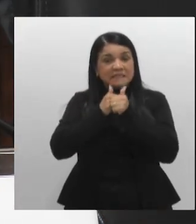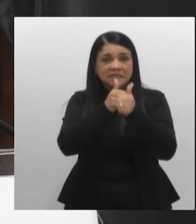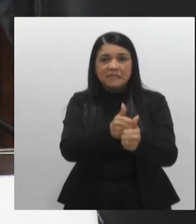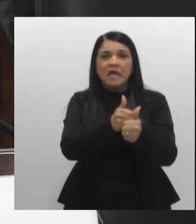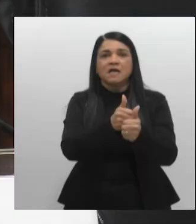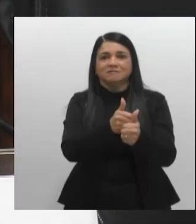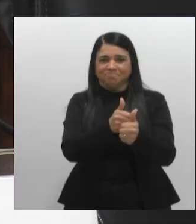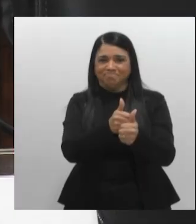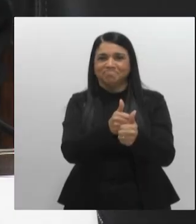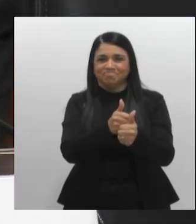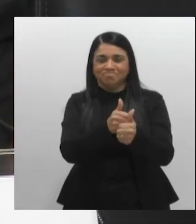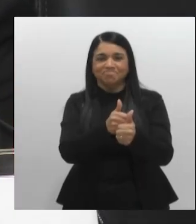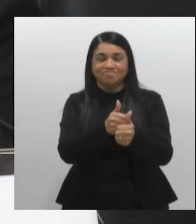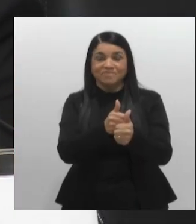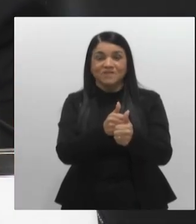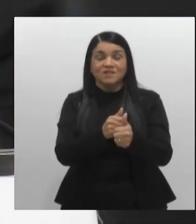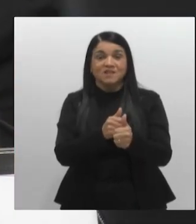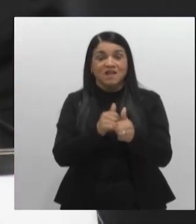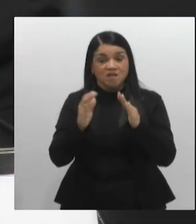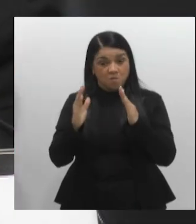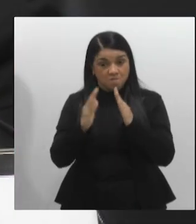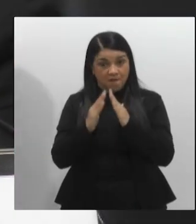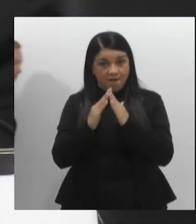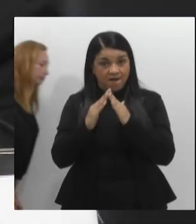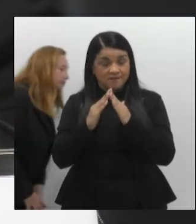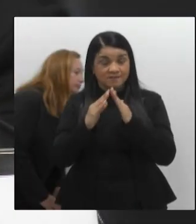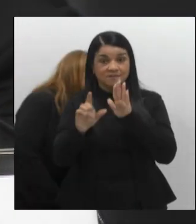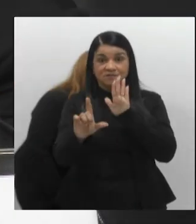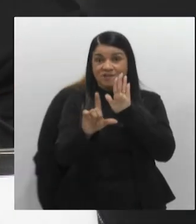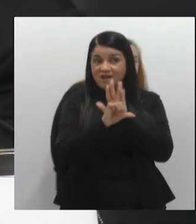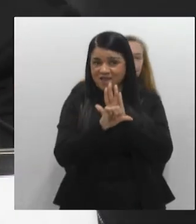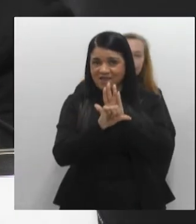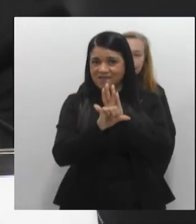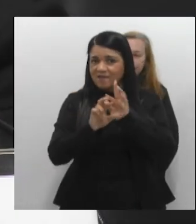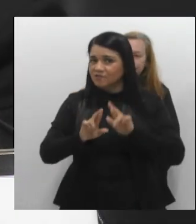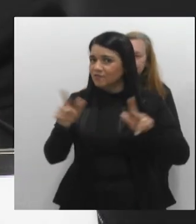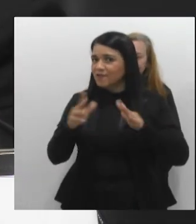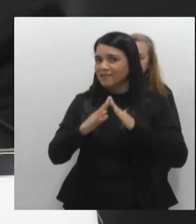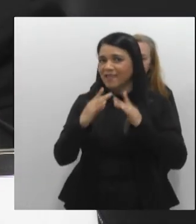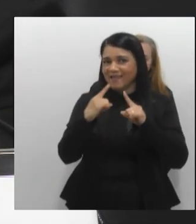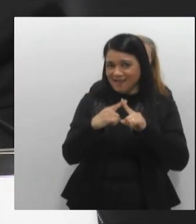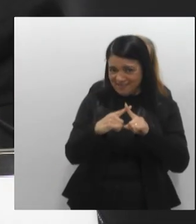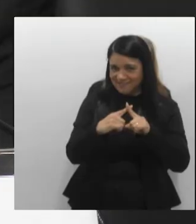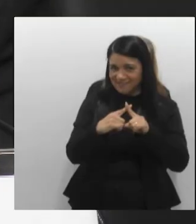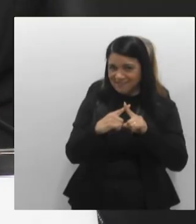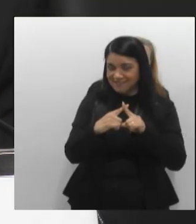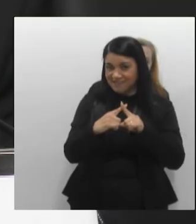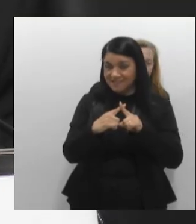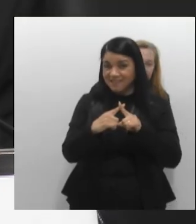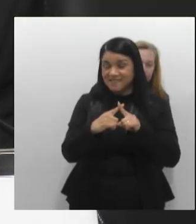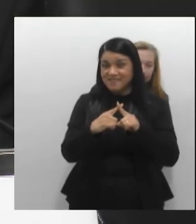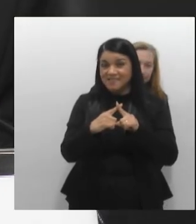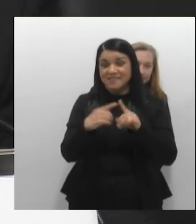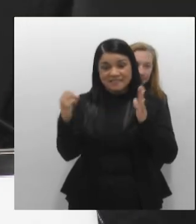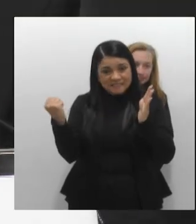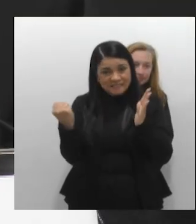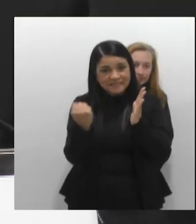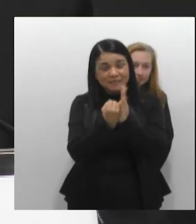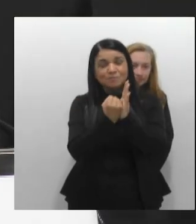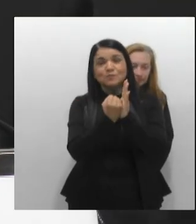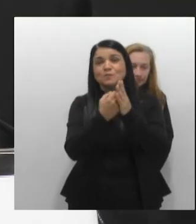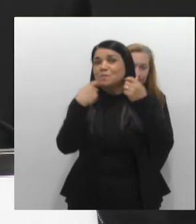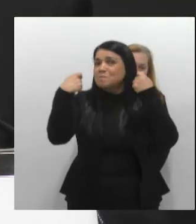Mas estamos numa casa parlamentar, não numa igreja. E é esse simbolismo